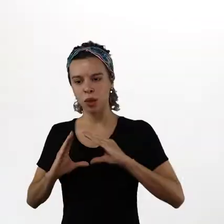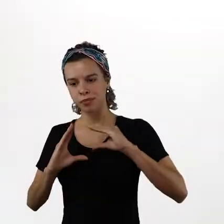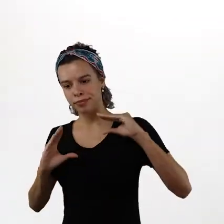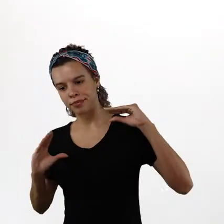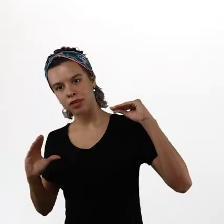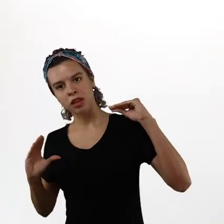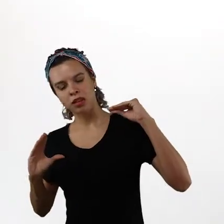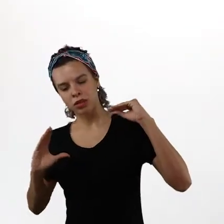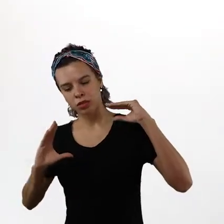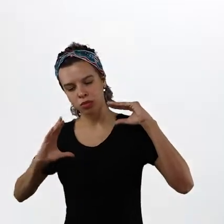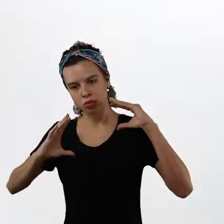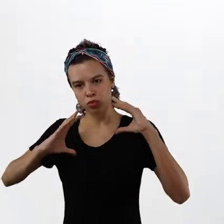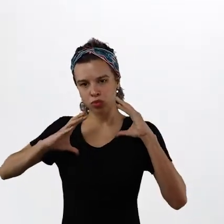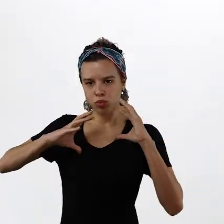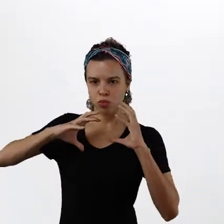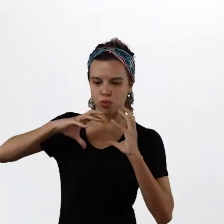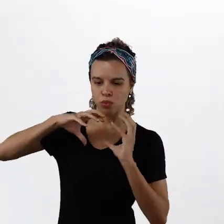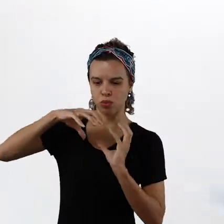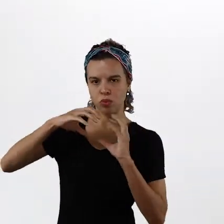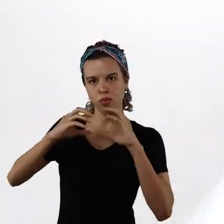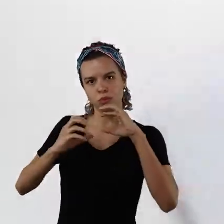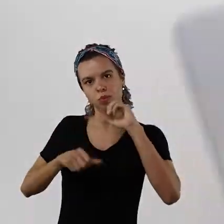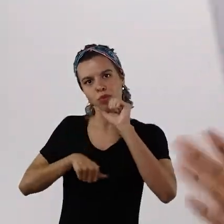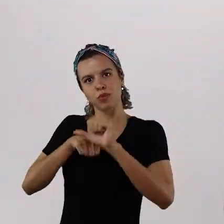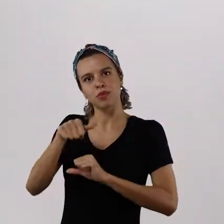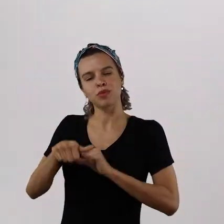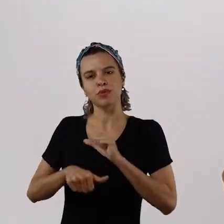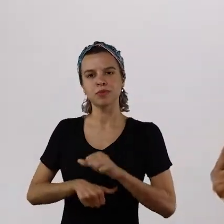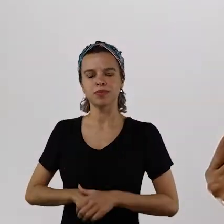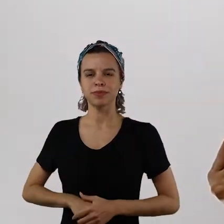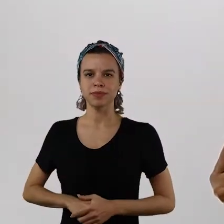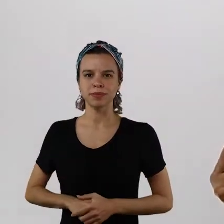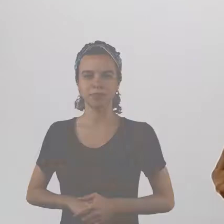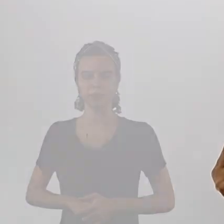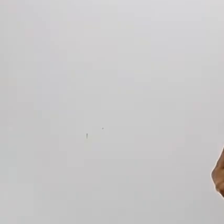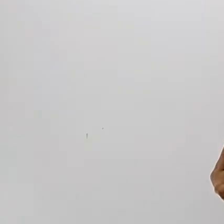E a sua forma começou a mudar.